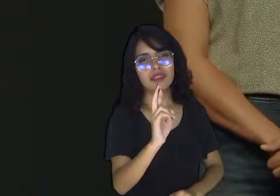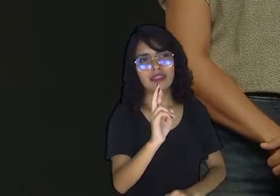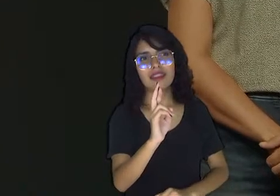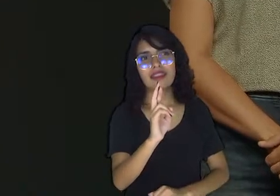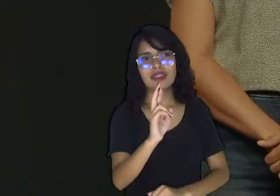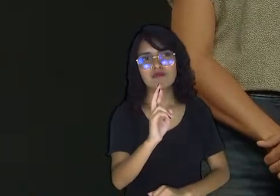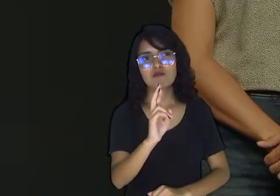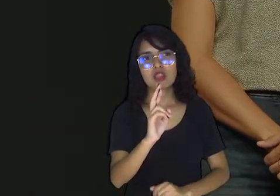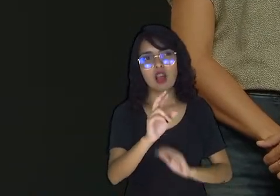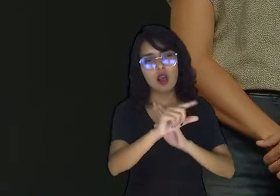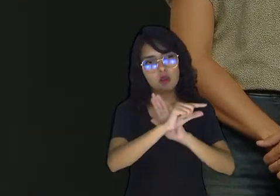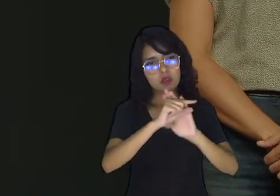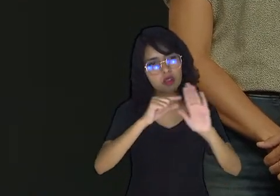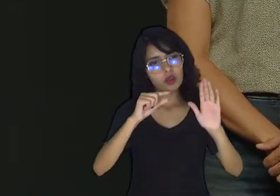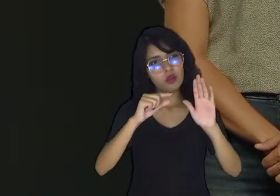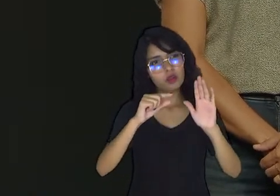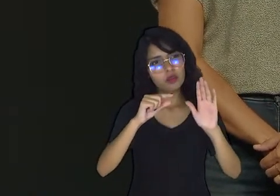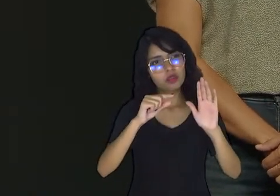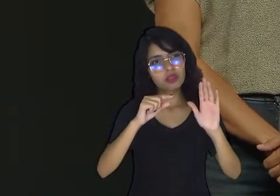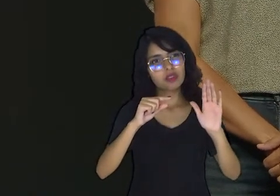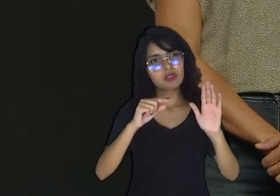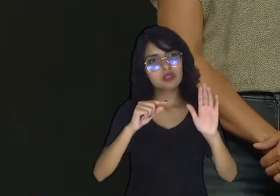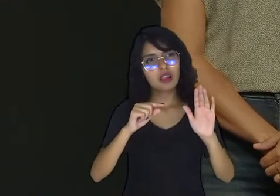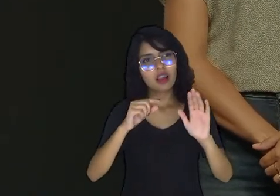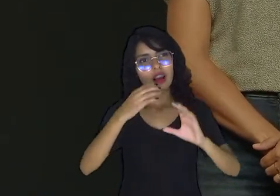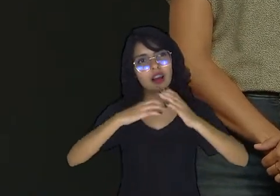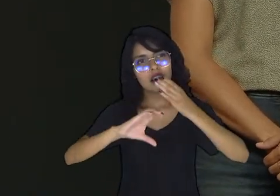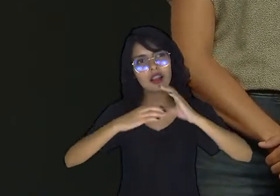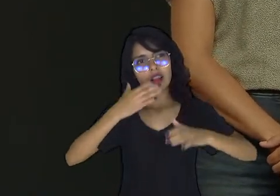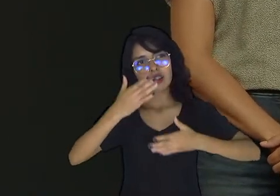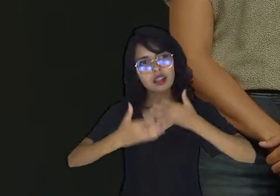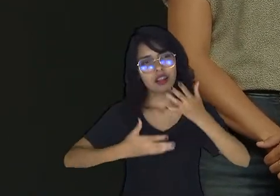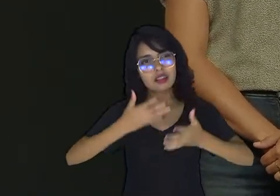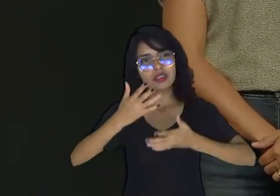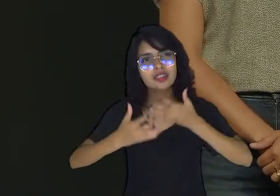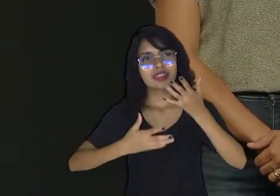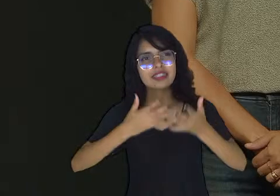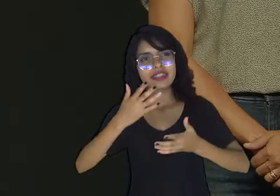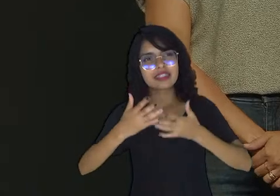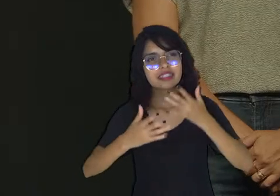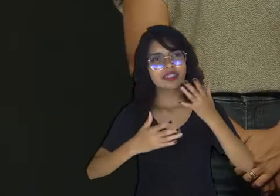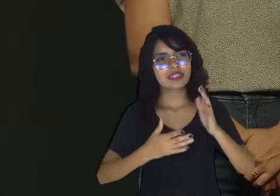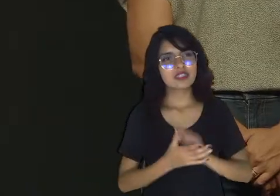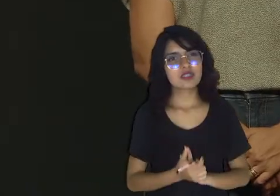essa canção para Ele, em nome de Jesus. Amém, amados? Vamos fazê-lo?